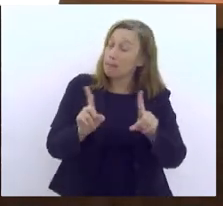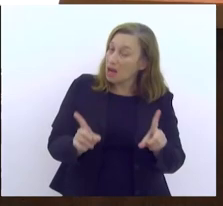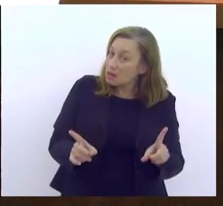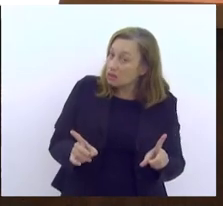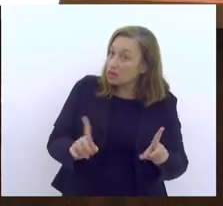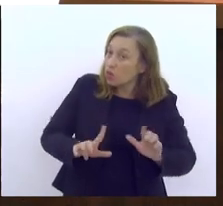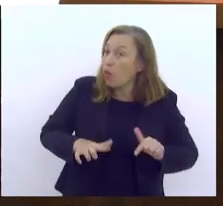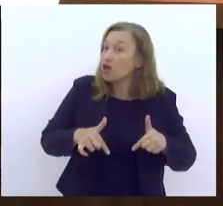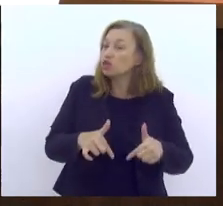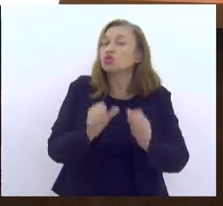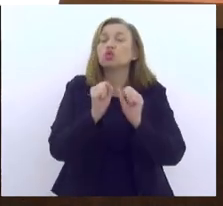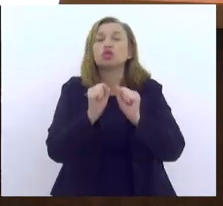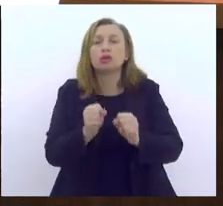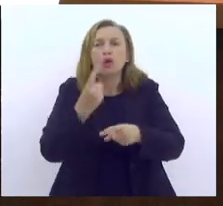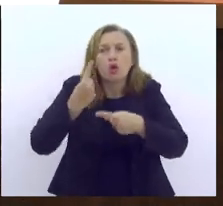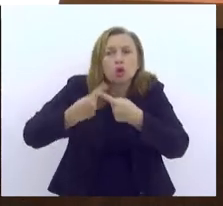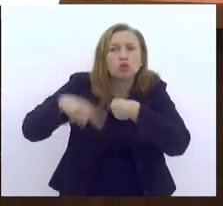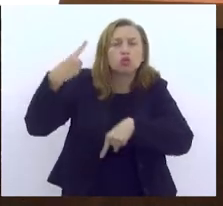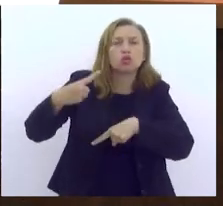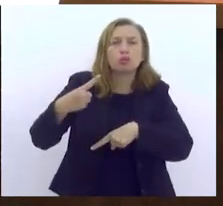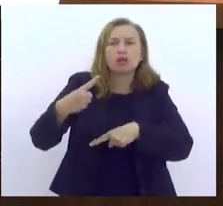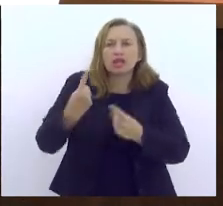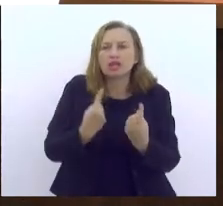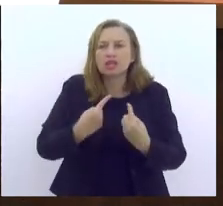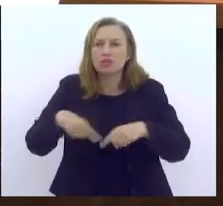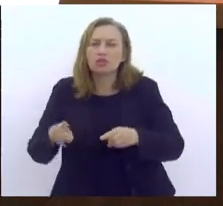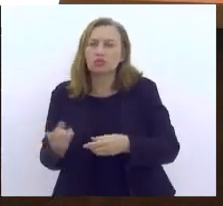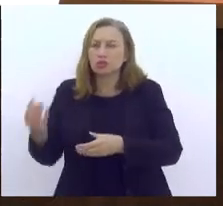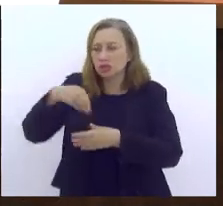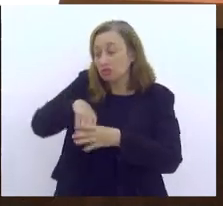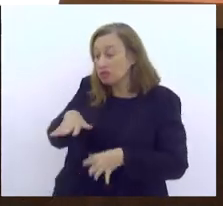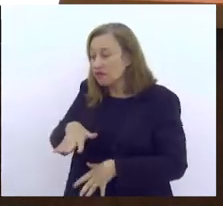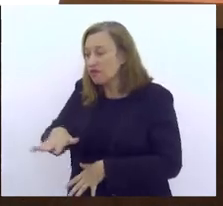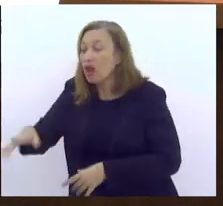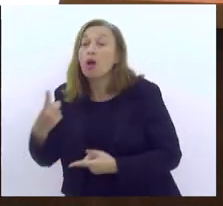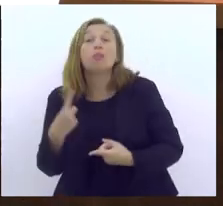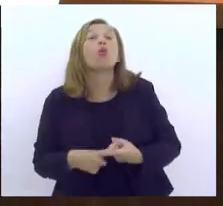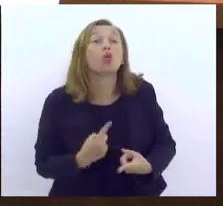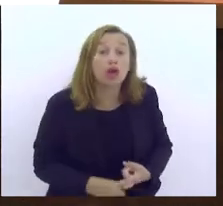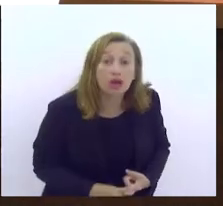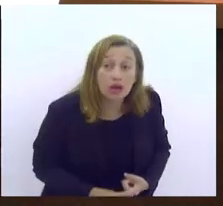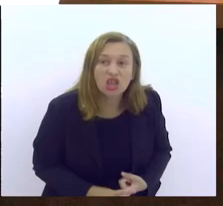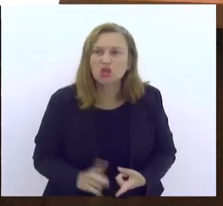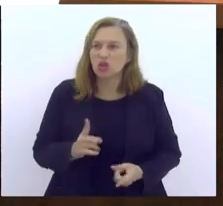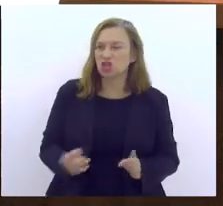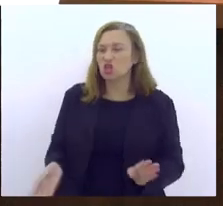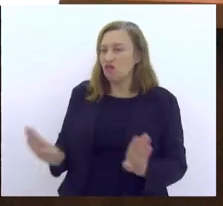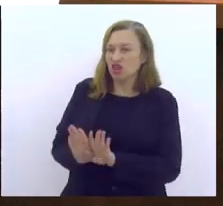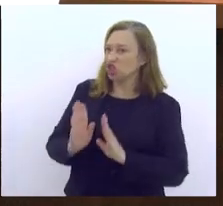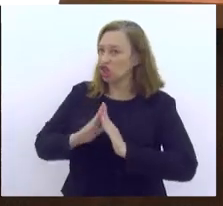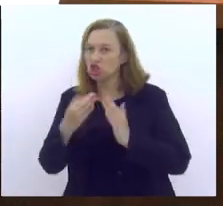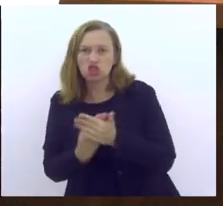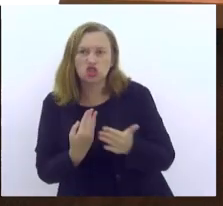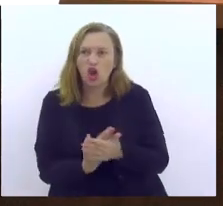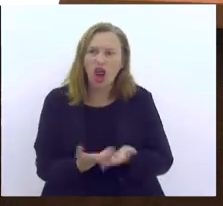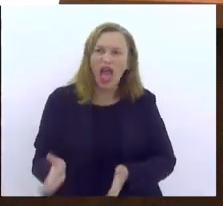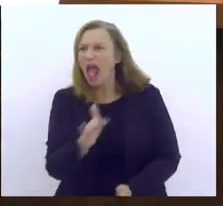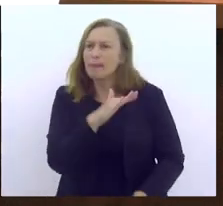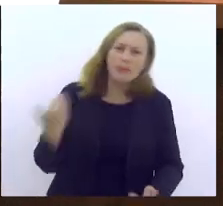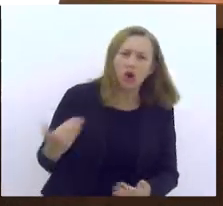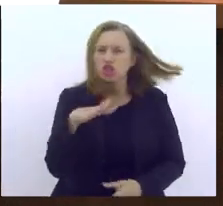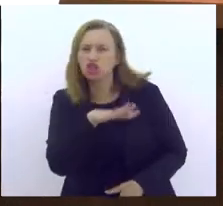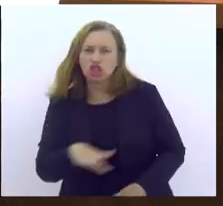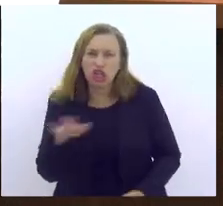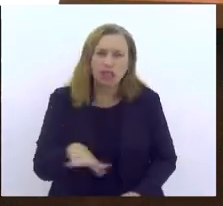ações que possam superar essa lógica de confronto dentro das favelas. Por que isso? Não é só fechamento de escola. É morte de crianças